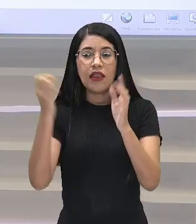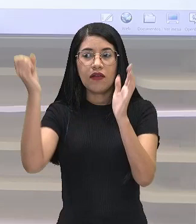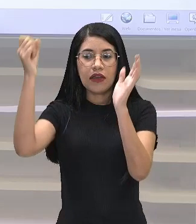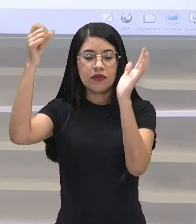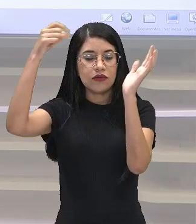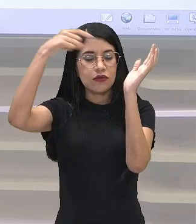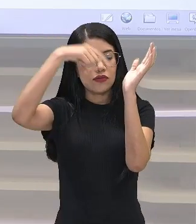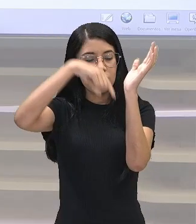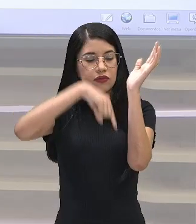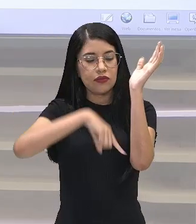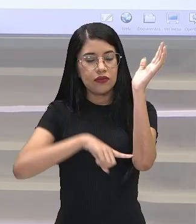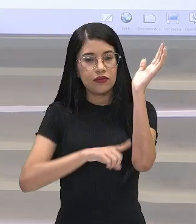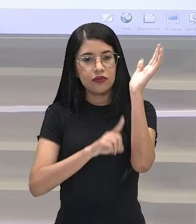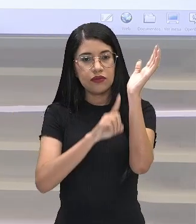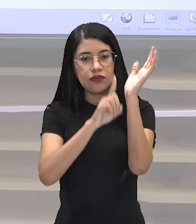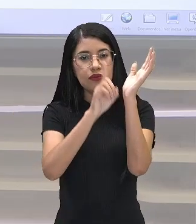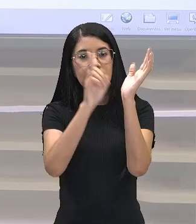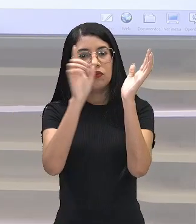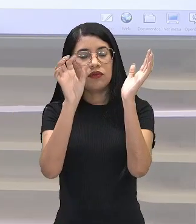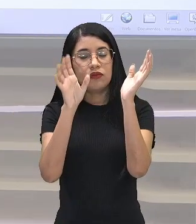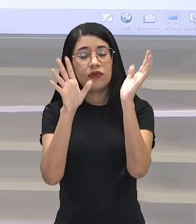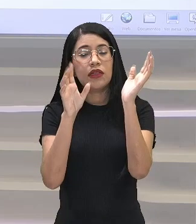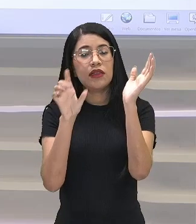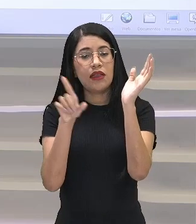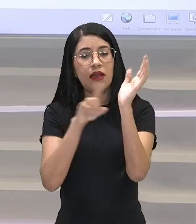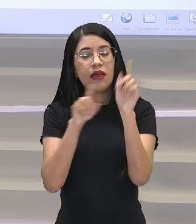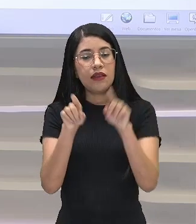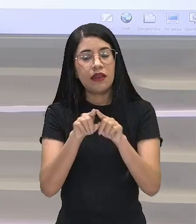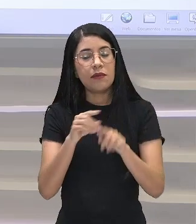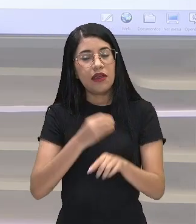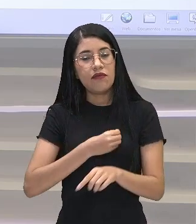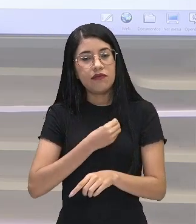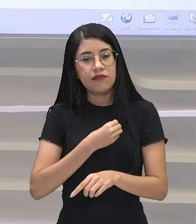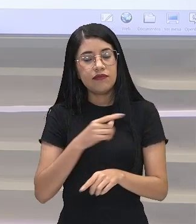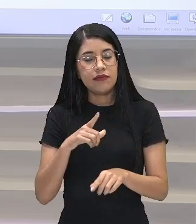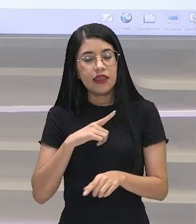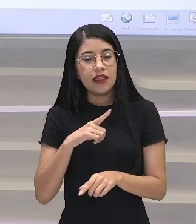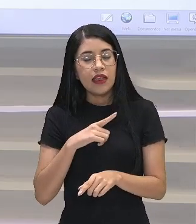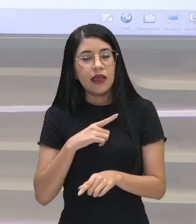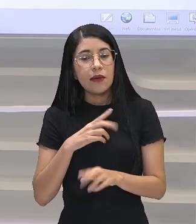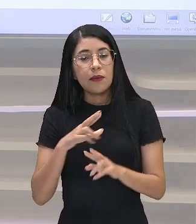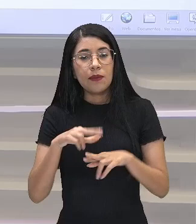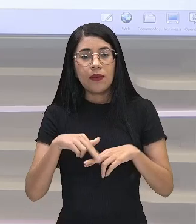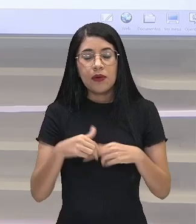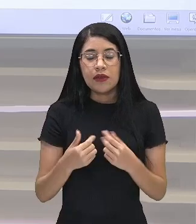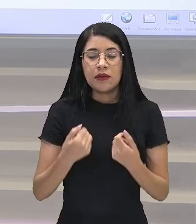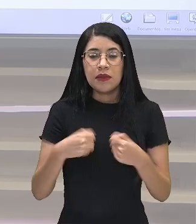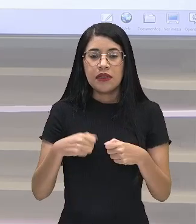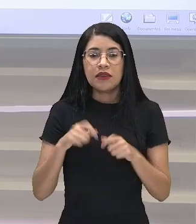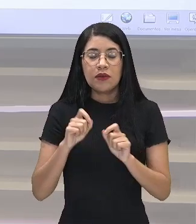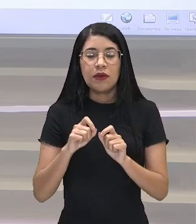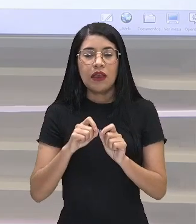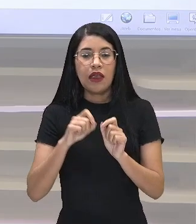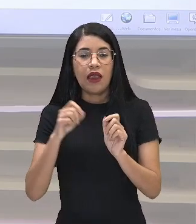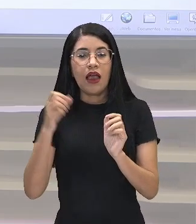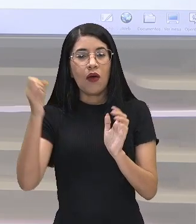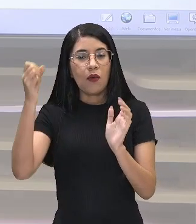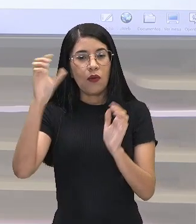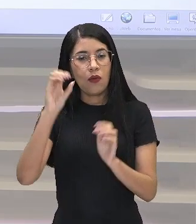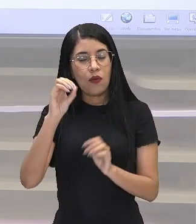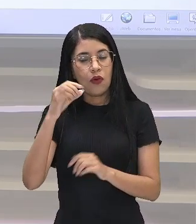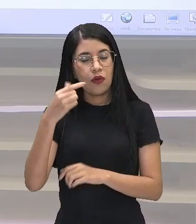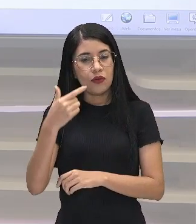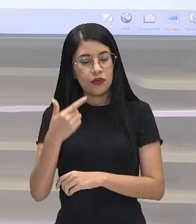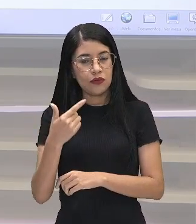árvores são seres vivos e elas respiram. Então, por elas serem seres vivos, elas consomem